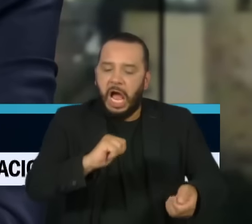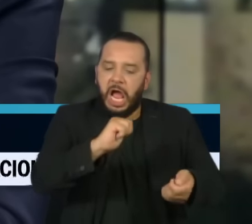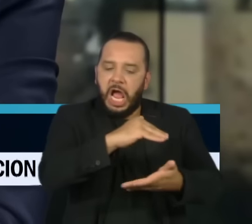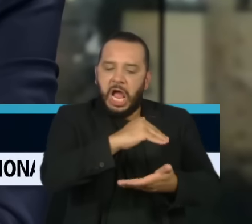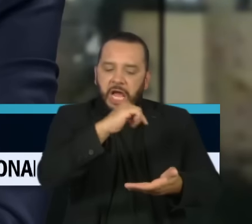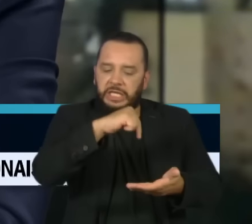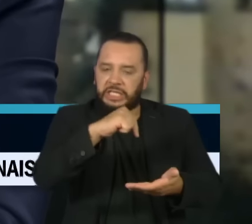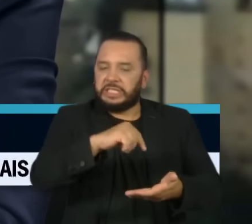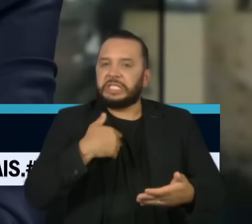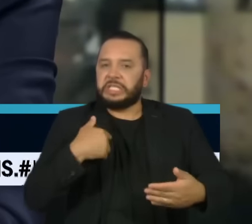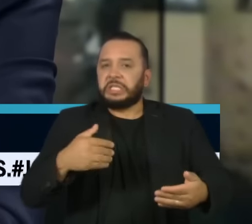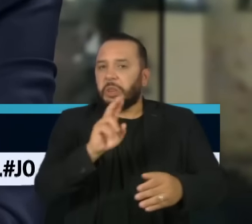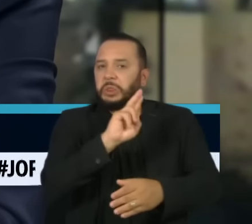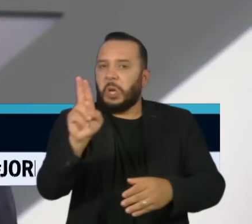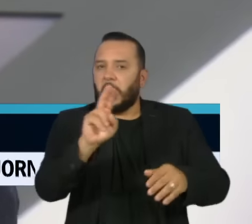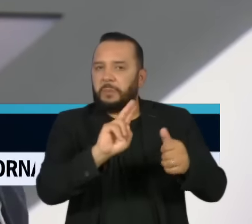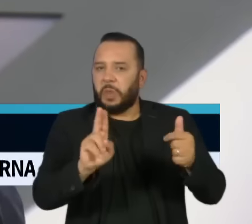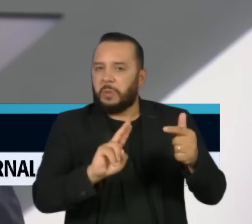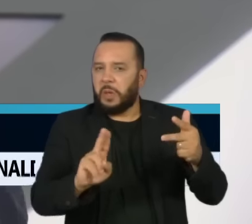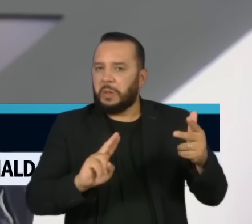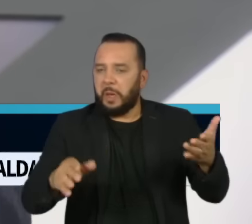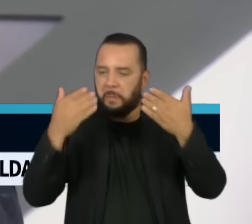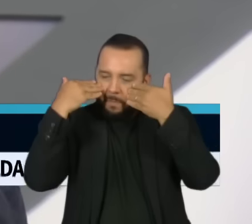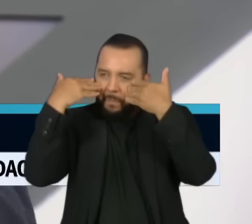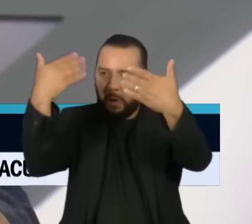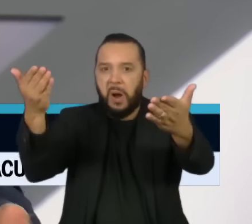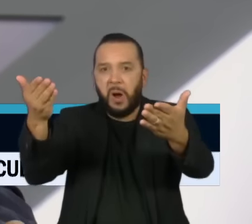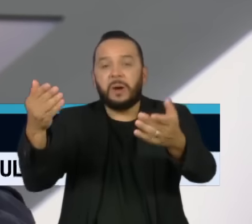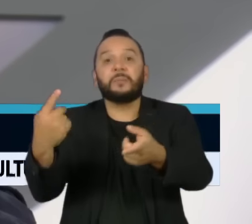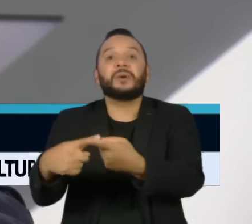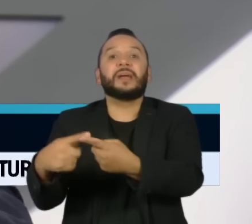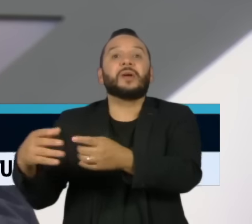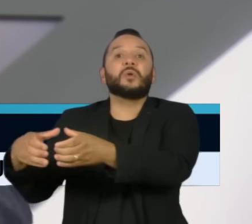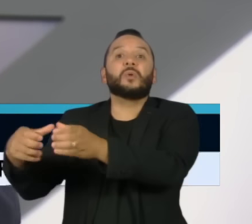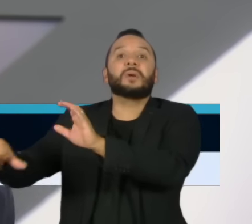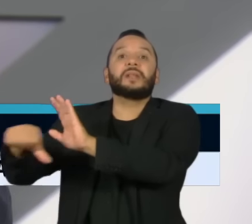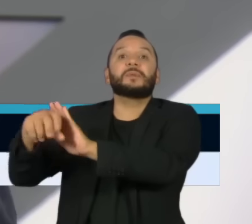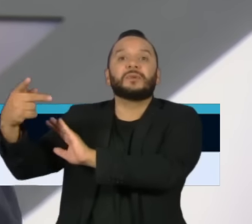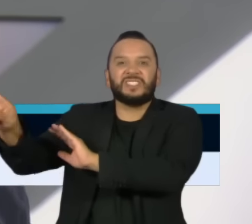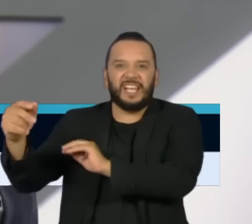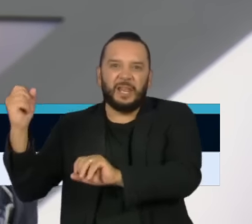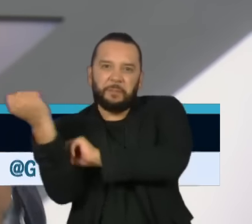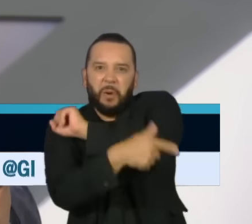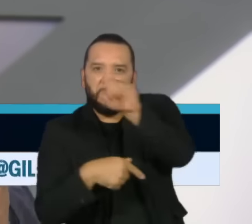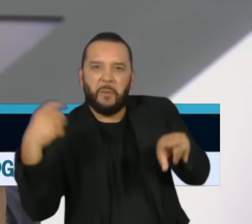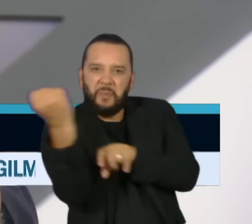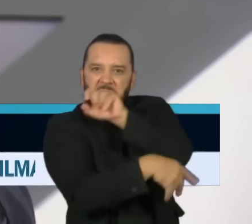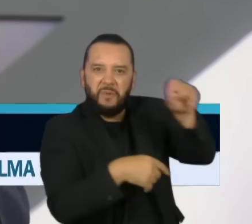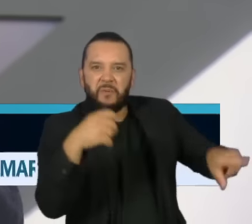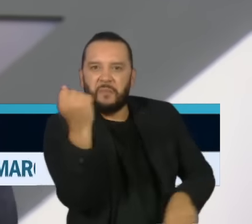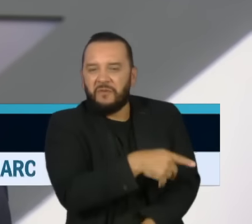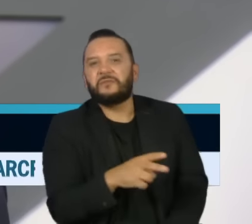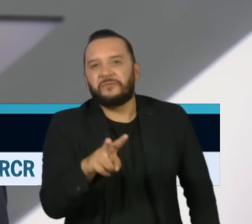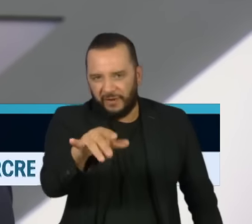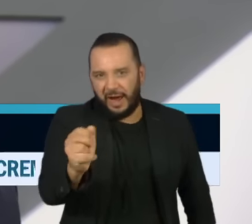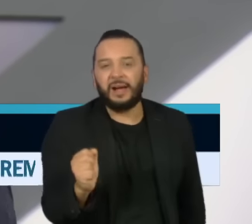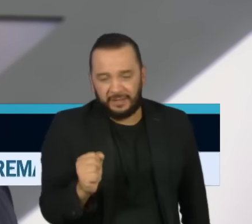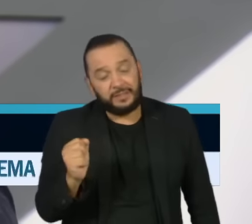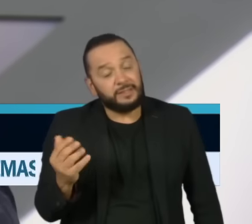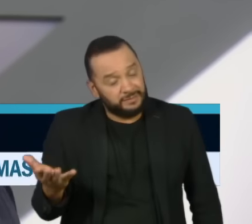eventualmente, tomar as mais diversas providências. Se não fosse alguma coisa irresponsável, seria alguma coisa arbitrária, seria alguma